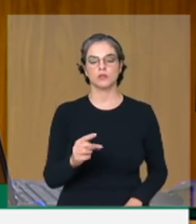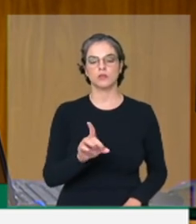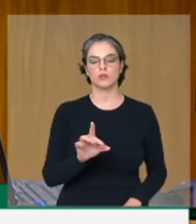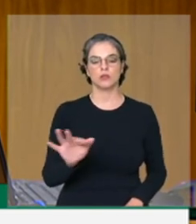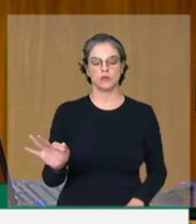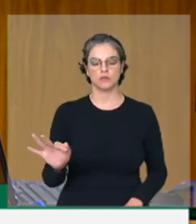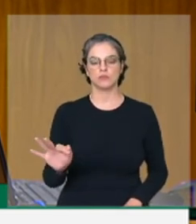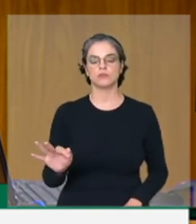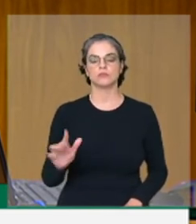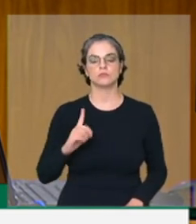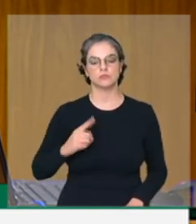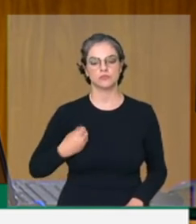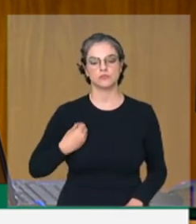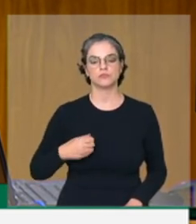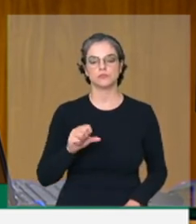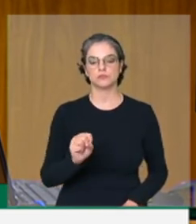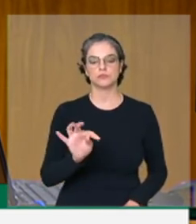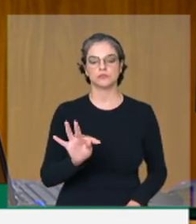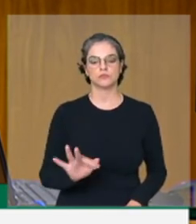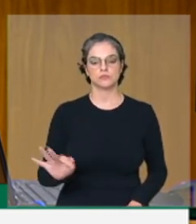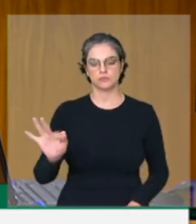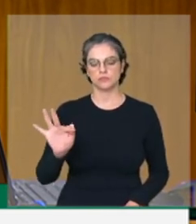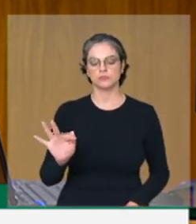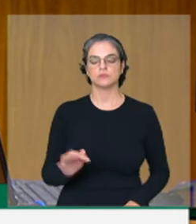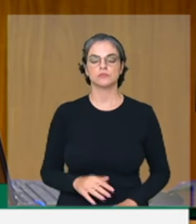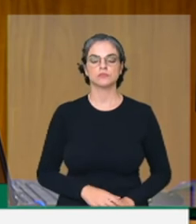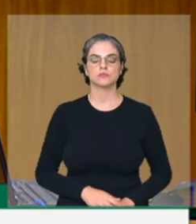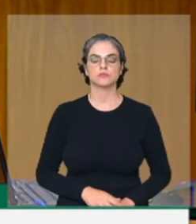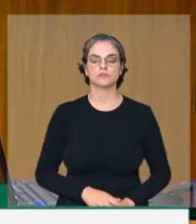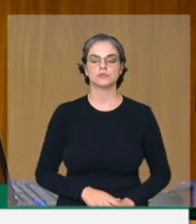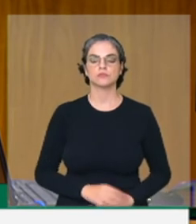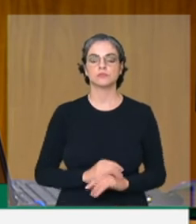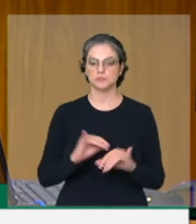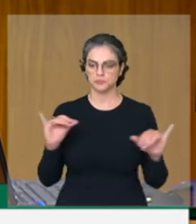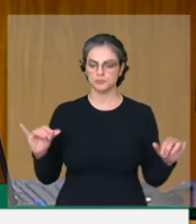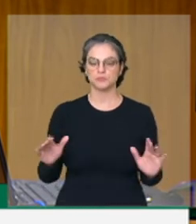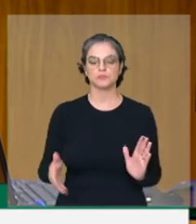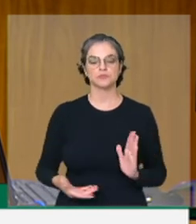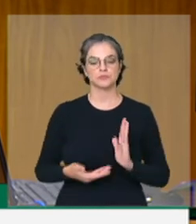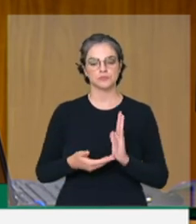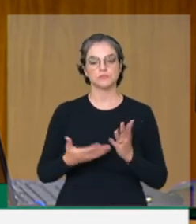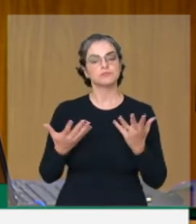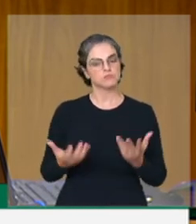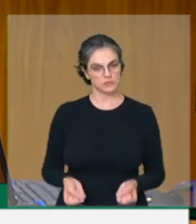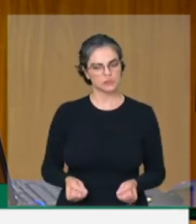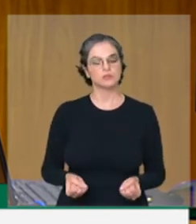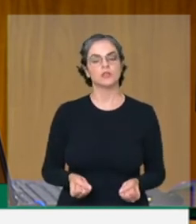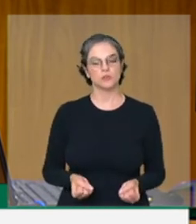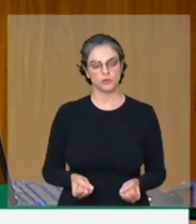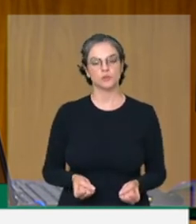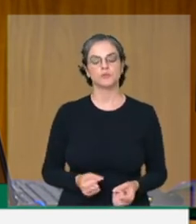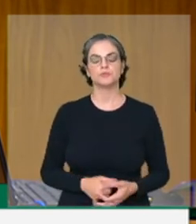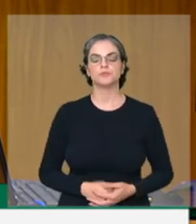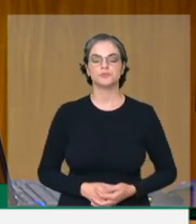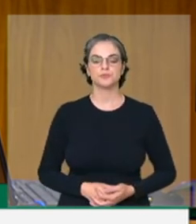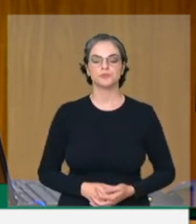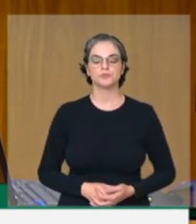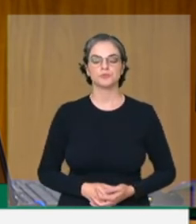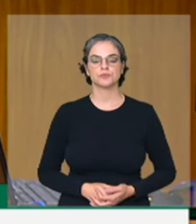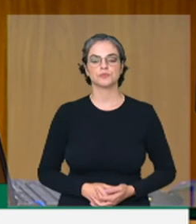4.781-DF, em curso no Supremo Tribunal Federal. Faço saber que a Câmara dos Deputados aprovou e eu promulgo a seguinte